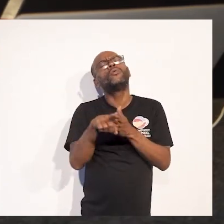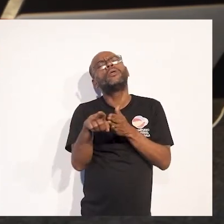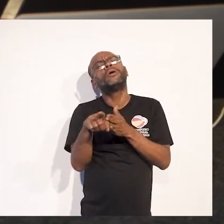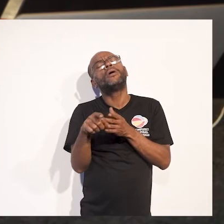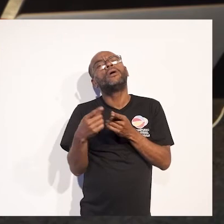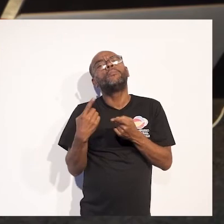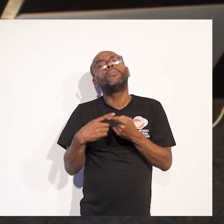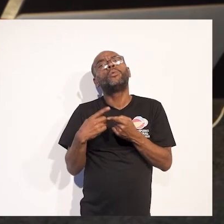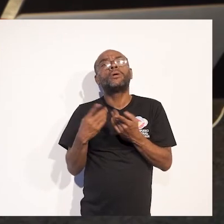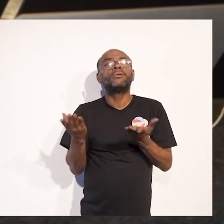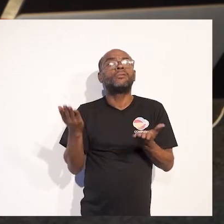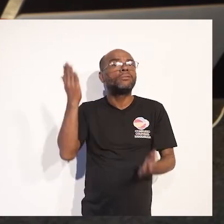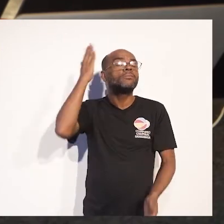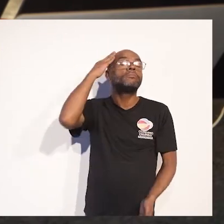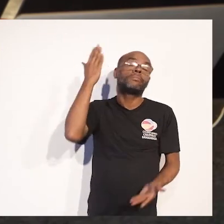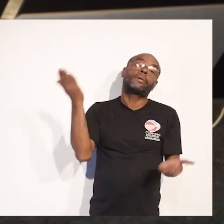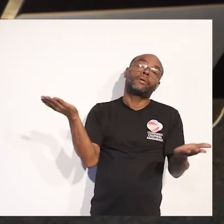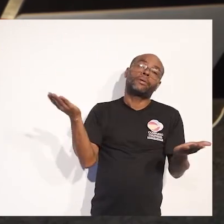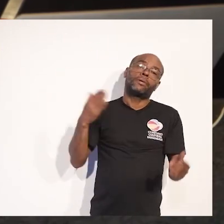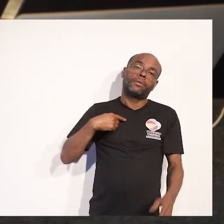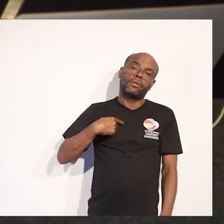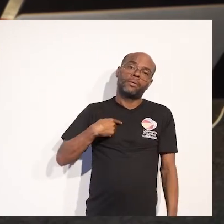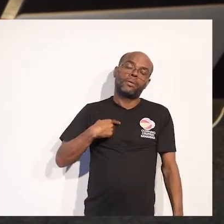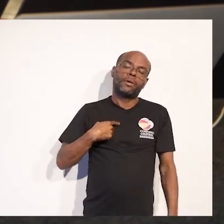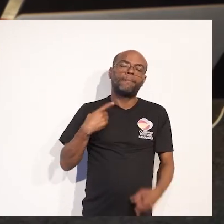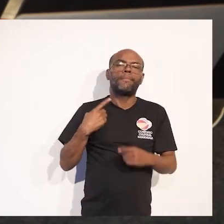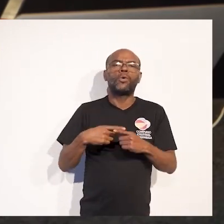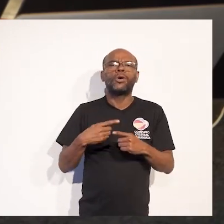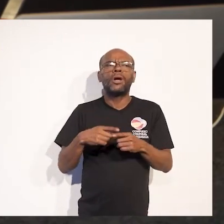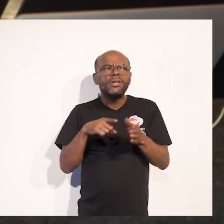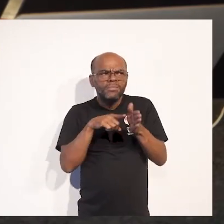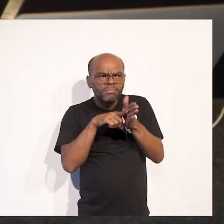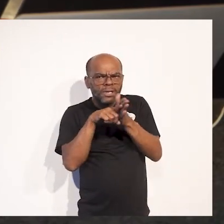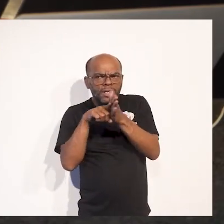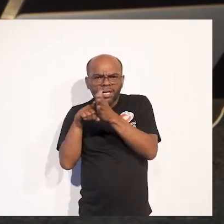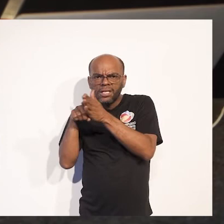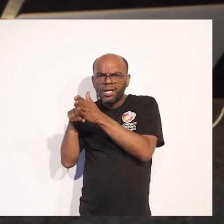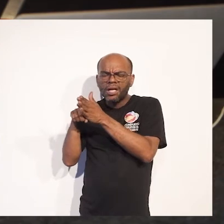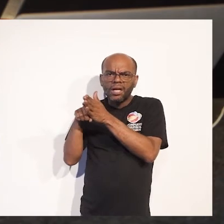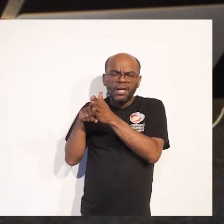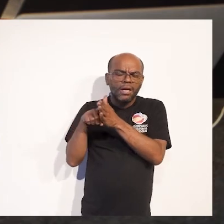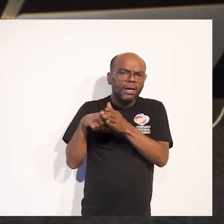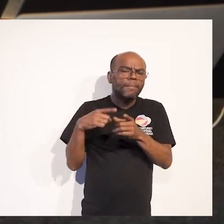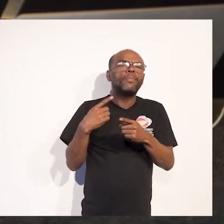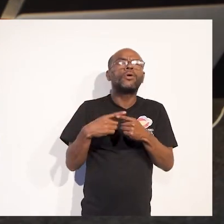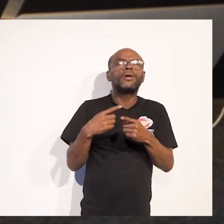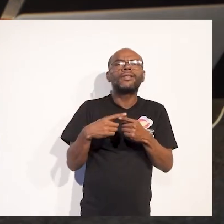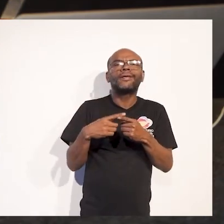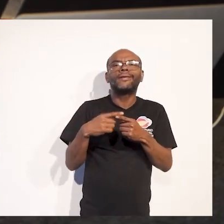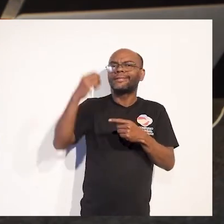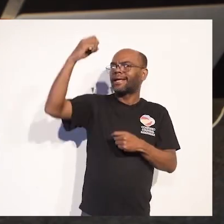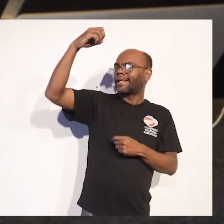por que eu tenho que saber isso? Justamente pelo experimento que a gente fez. Porque se a